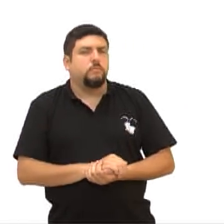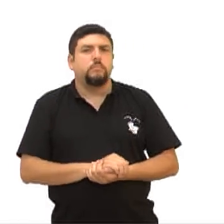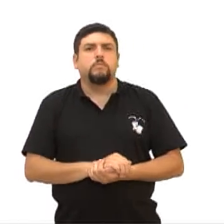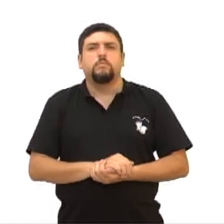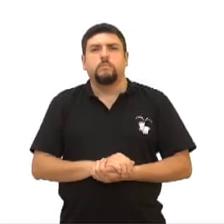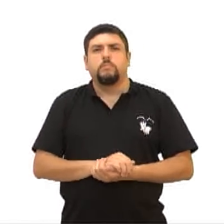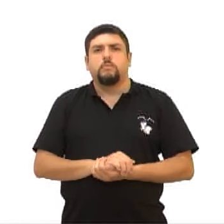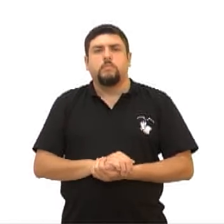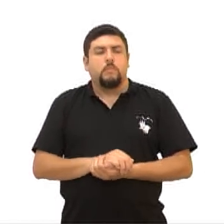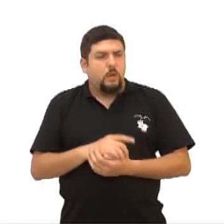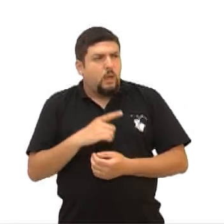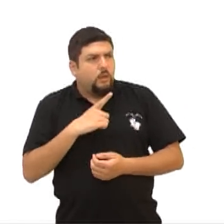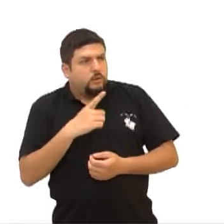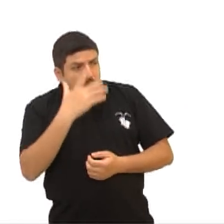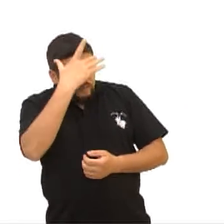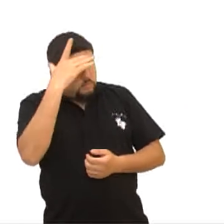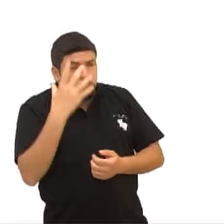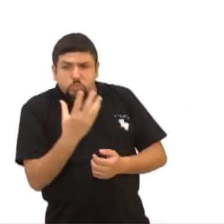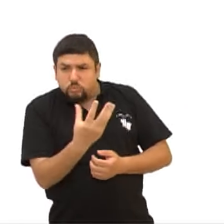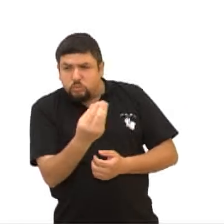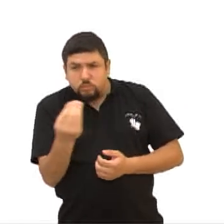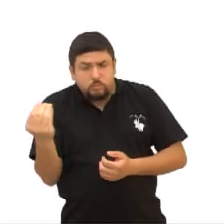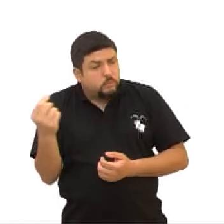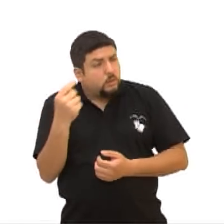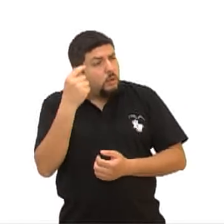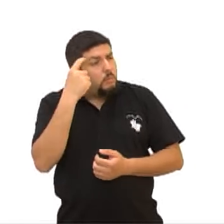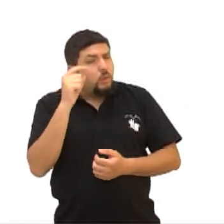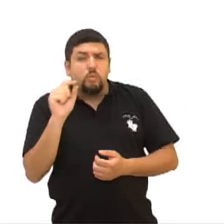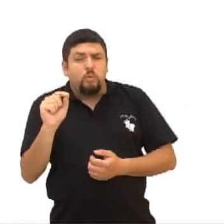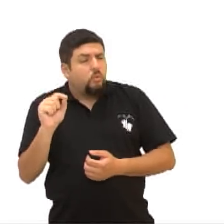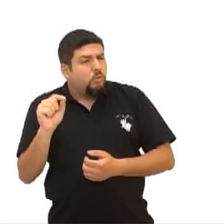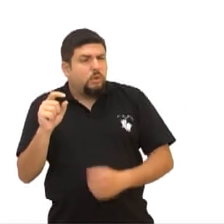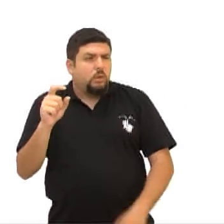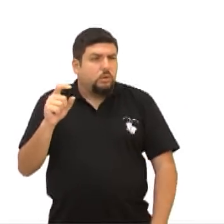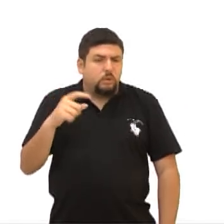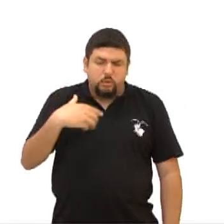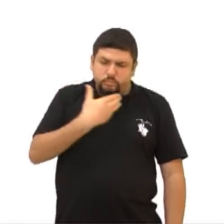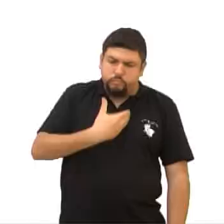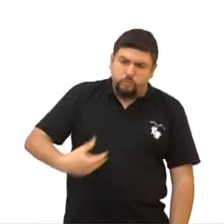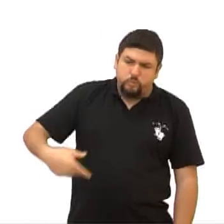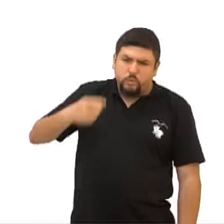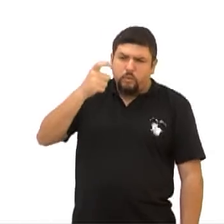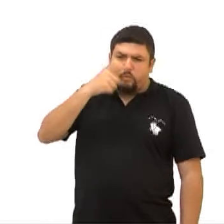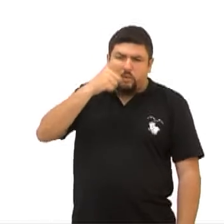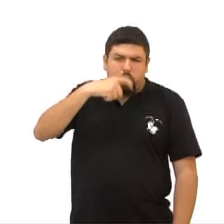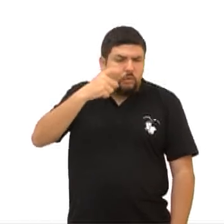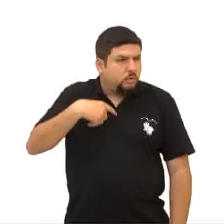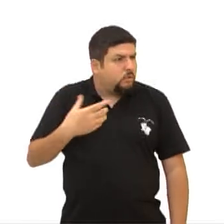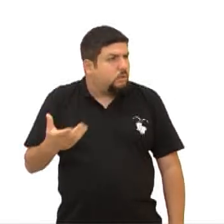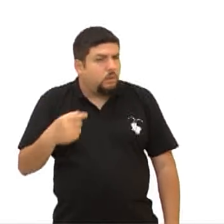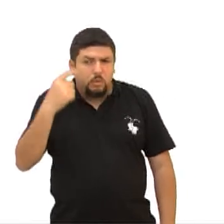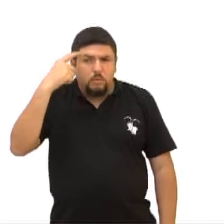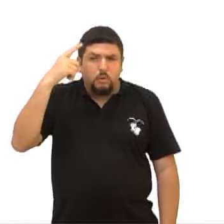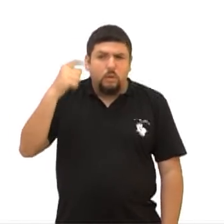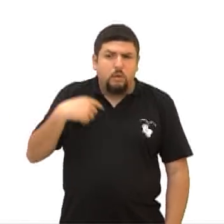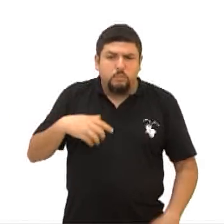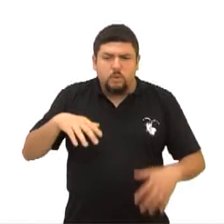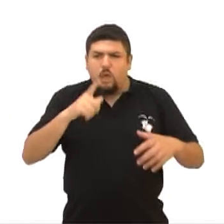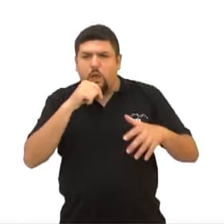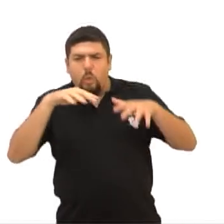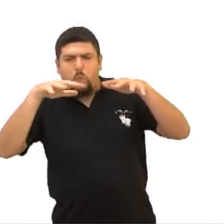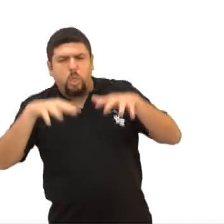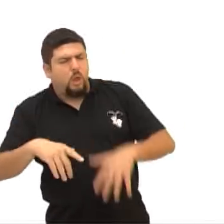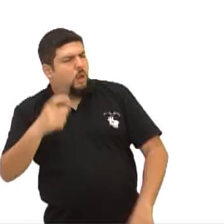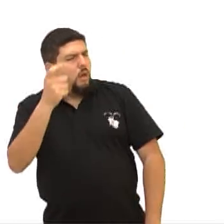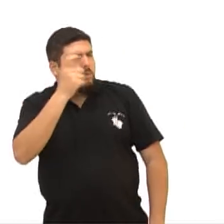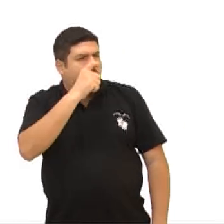Existem muitas pessoas que acham que isso é uma farsa, que essa crise não existe, que é um